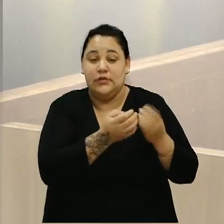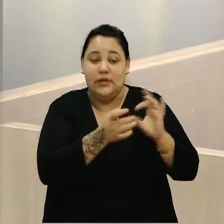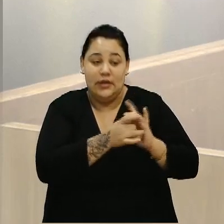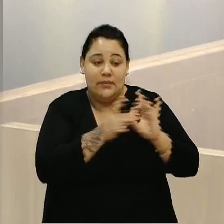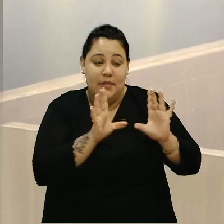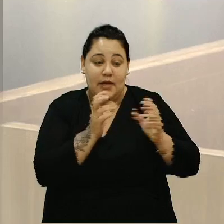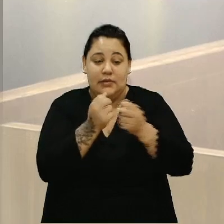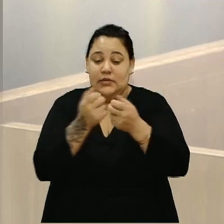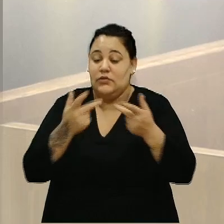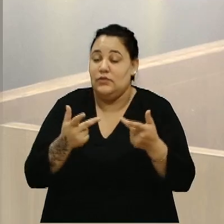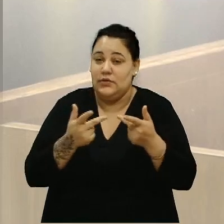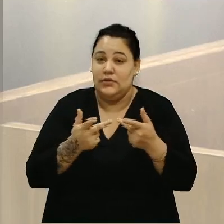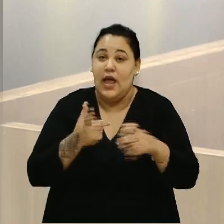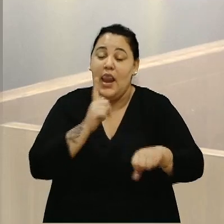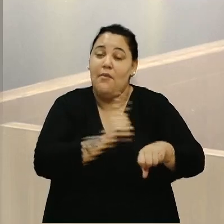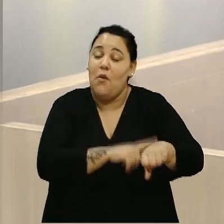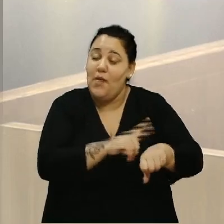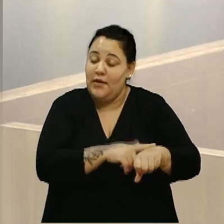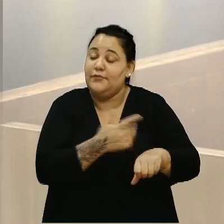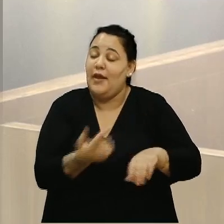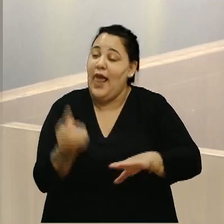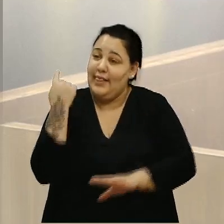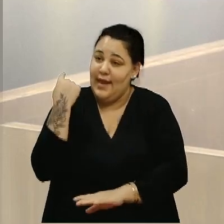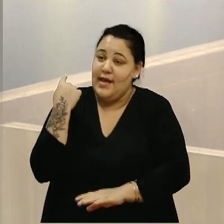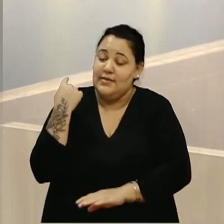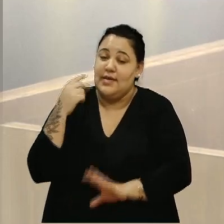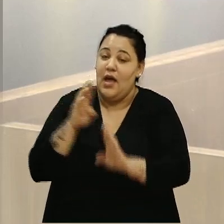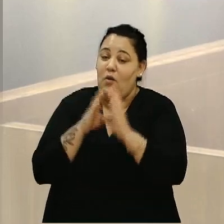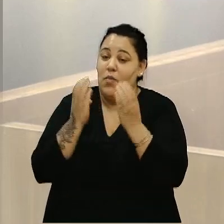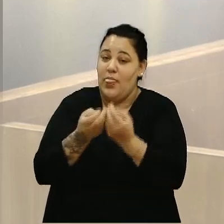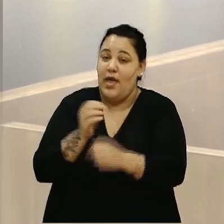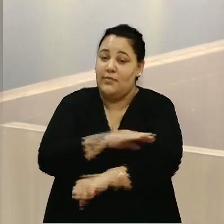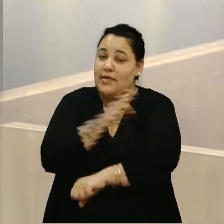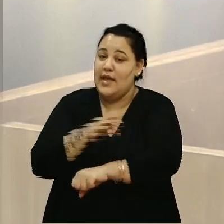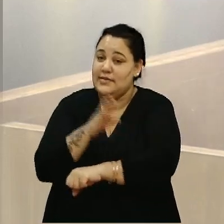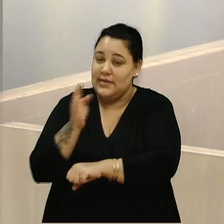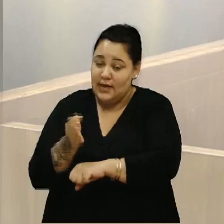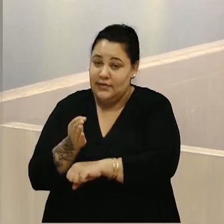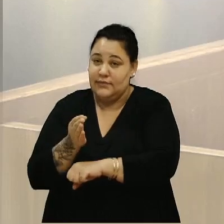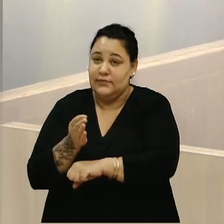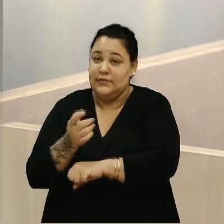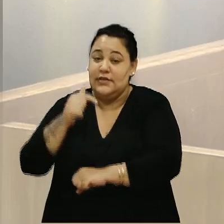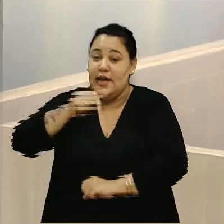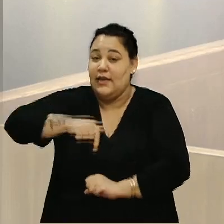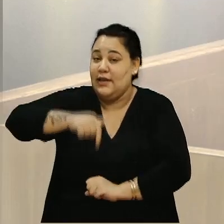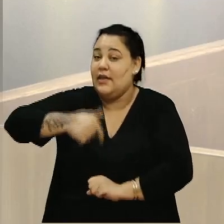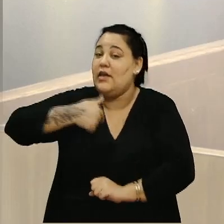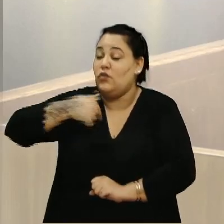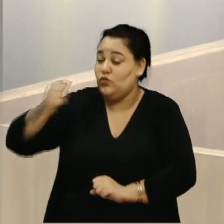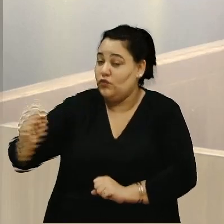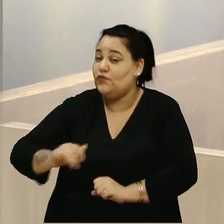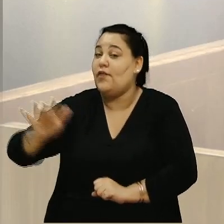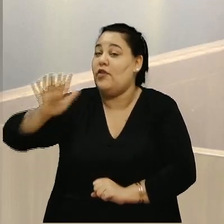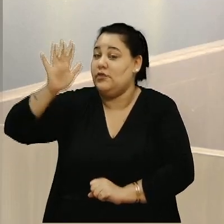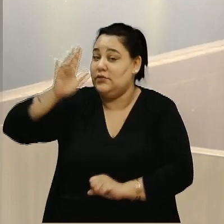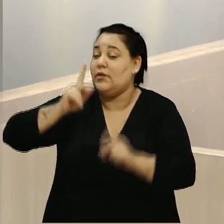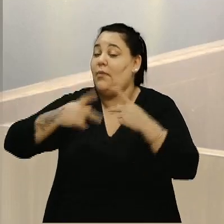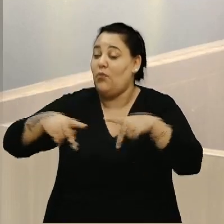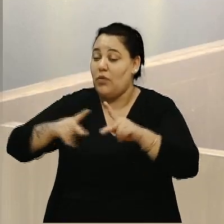isso. Naquele momento, a comunidade da Serra, e aqui eu estou valorizando a